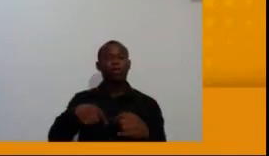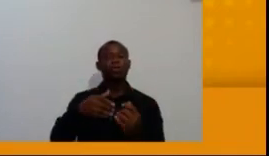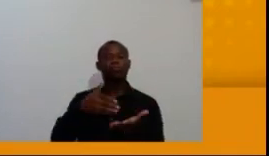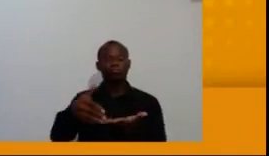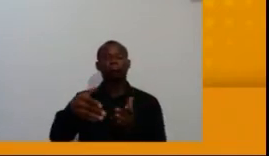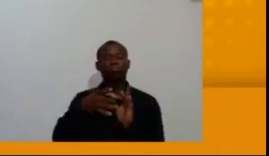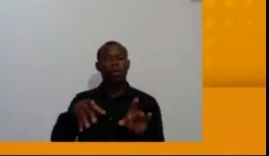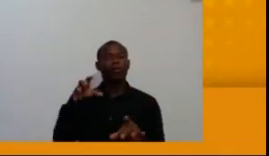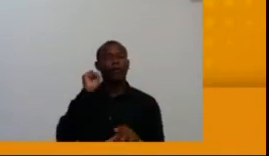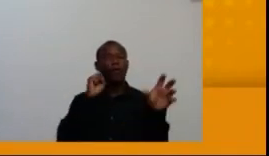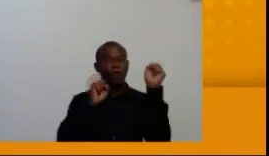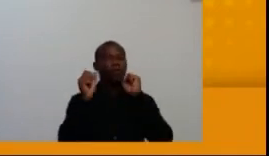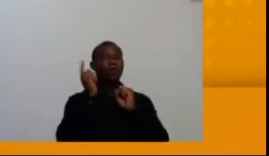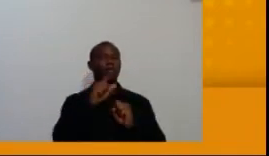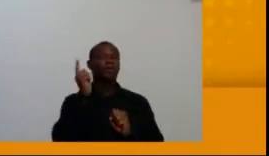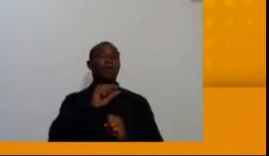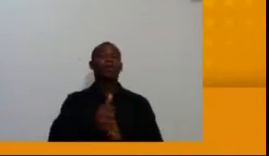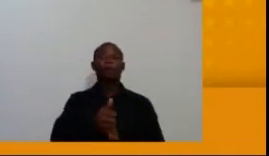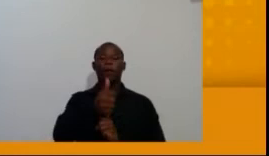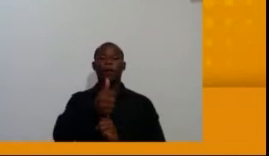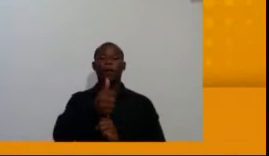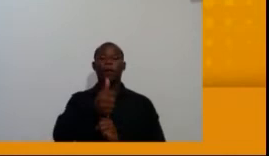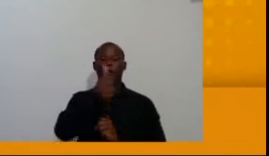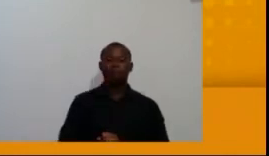Então, tendo esse tipo de